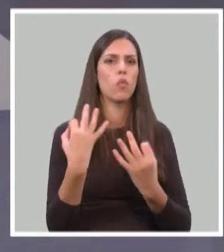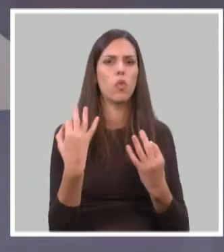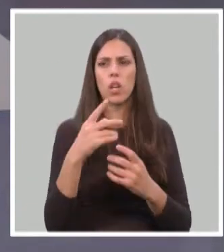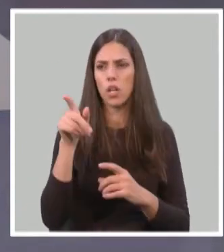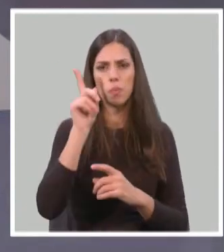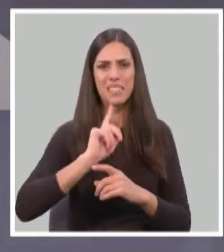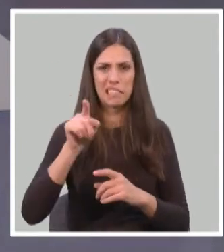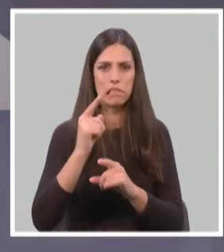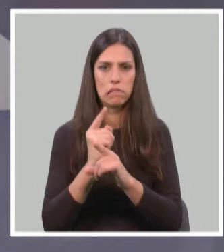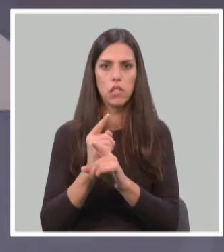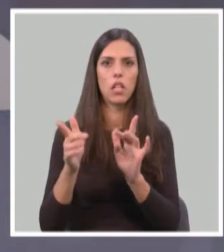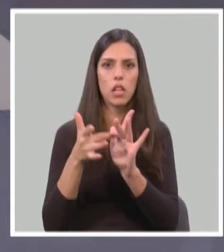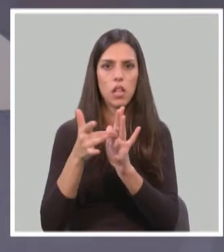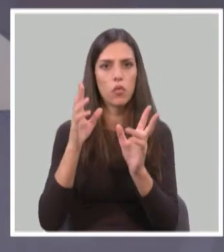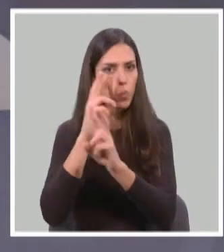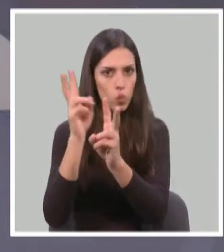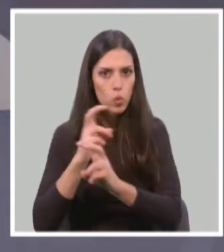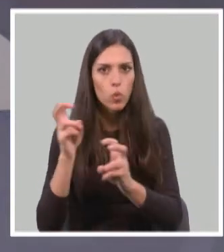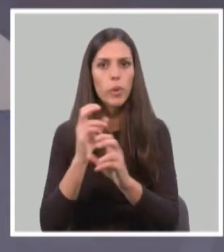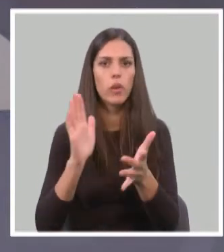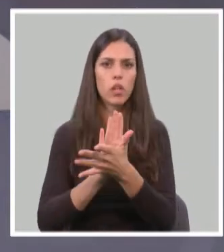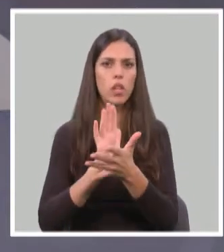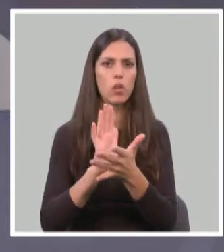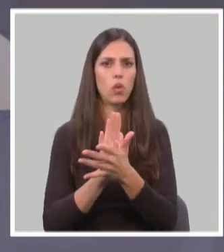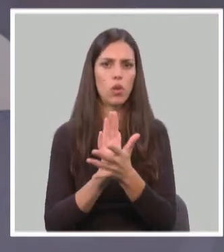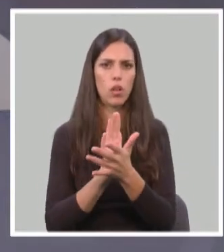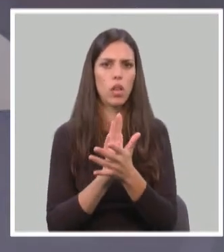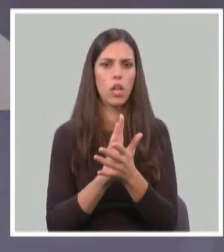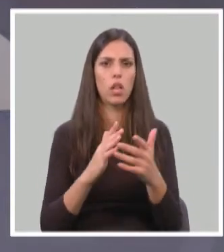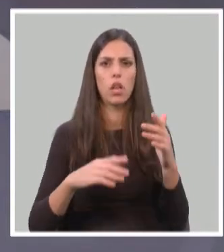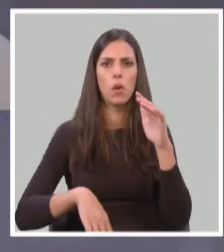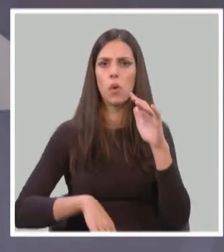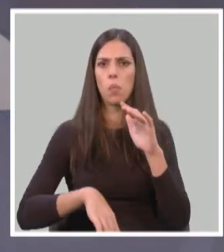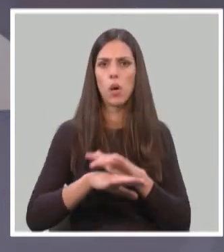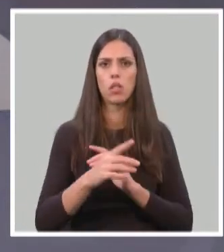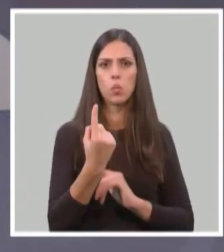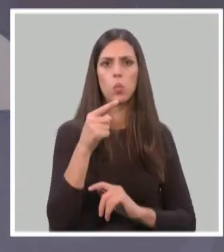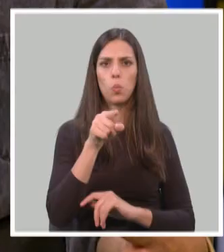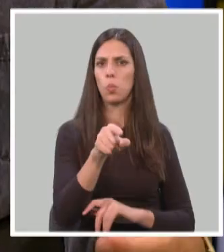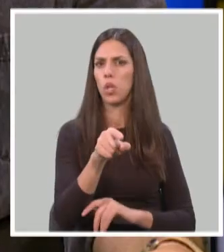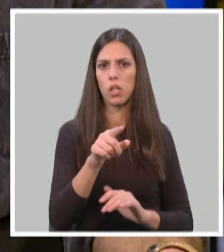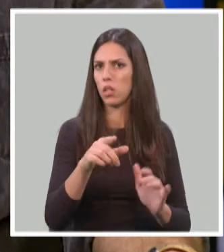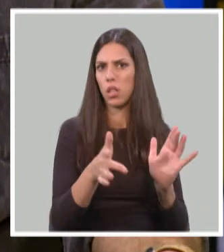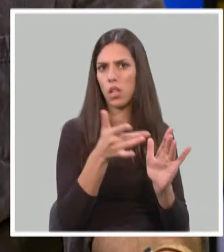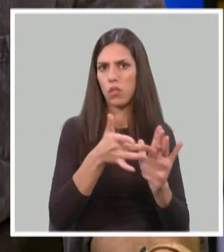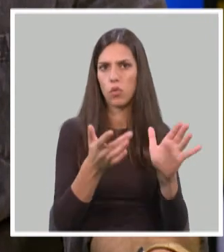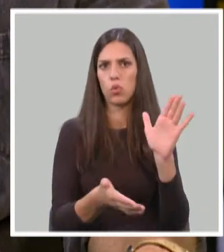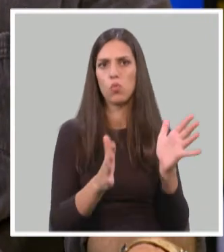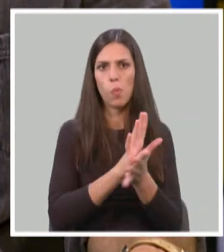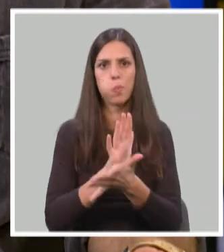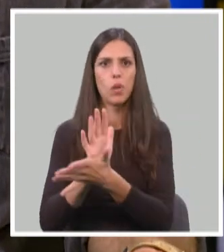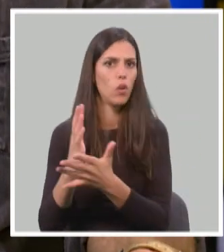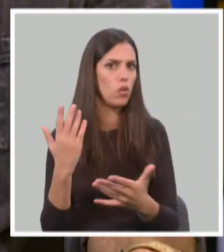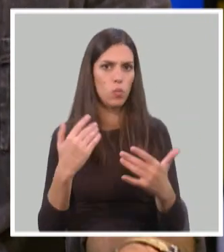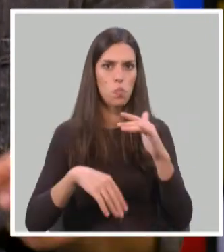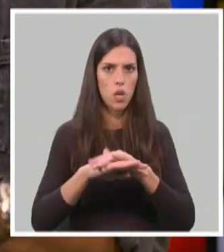conseguido encontrar o livro, aquilo era de uma pequena editora e era uma tiragem de 1000 exemplares, portanto não era um livro nada fácil de achar,